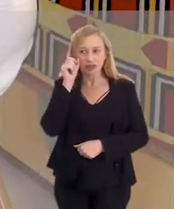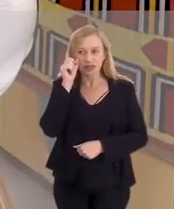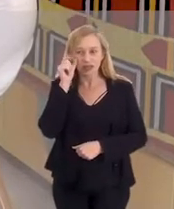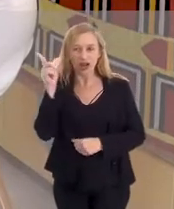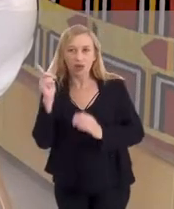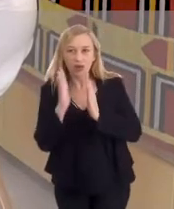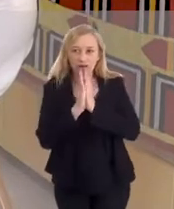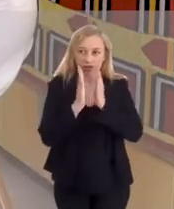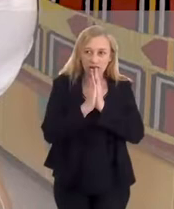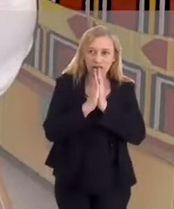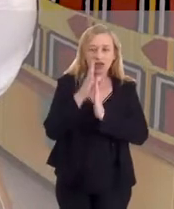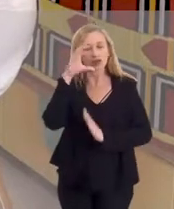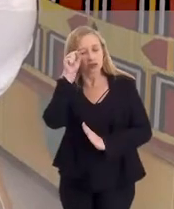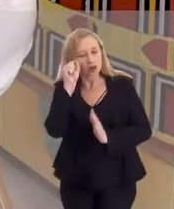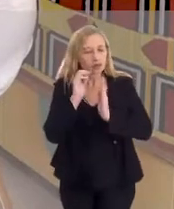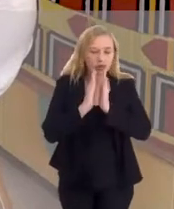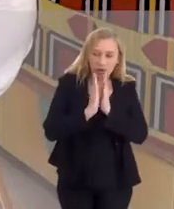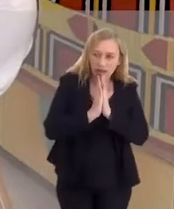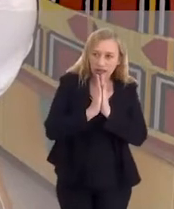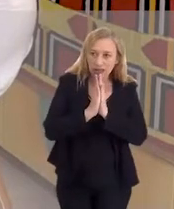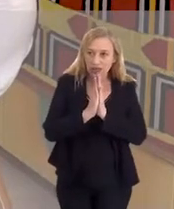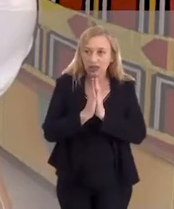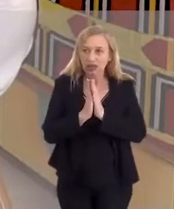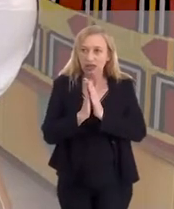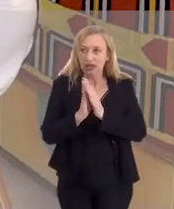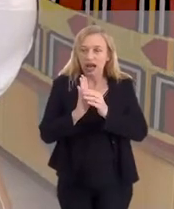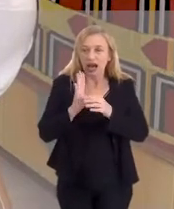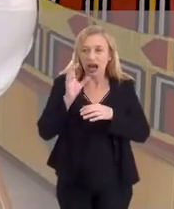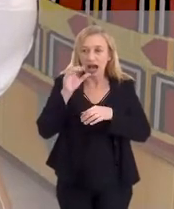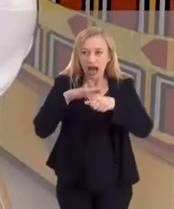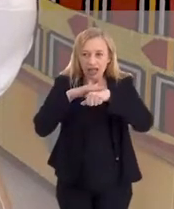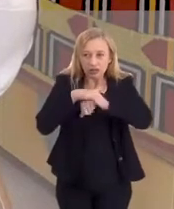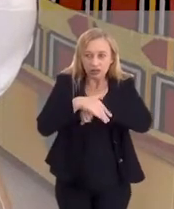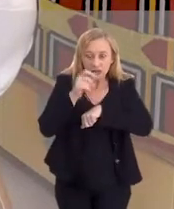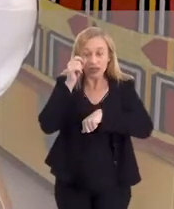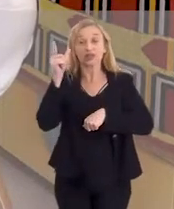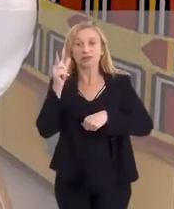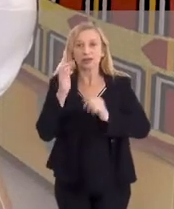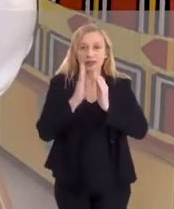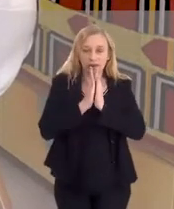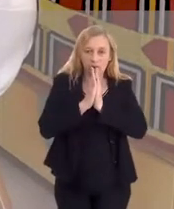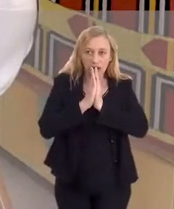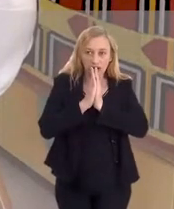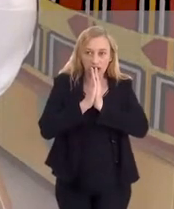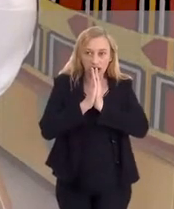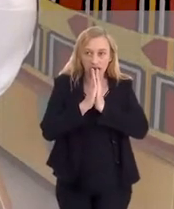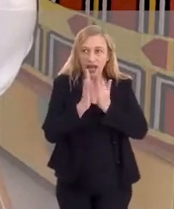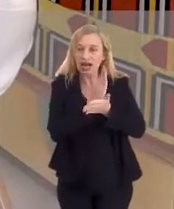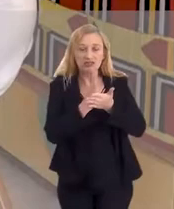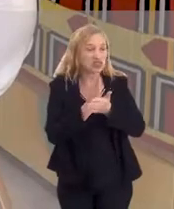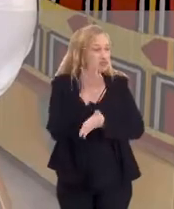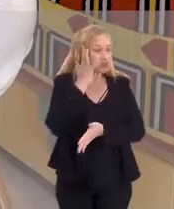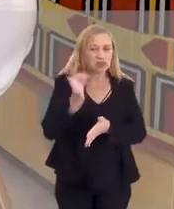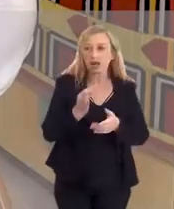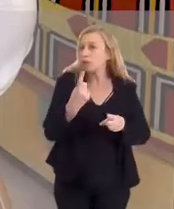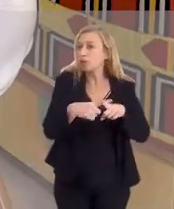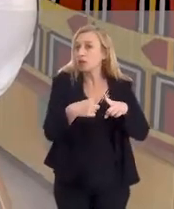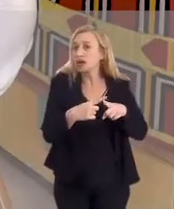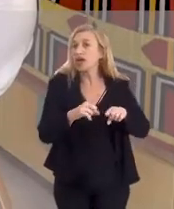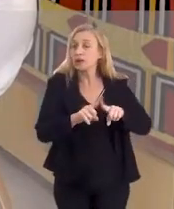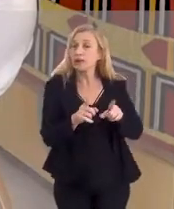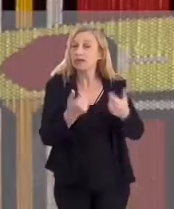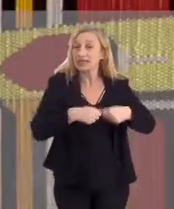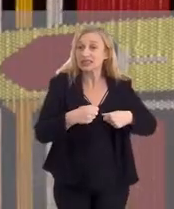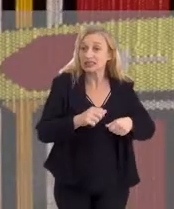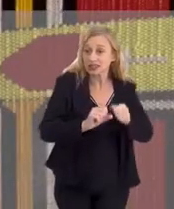Você amanhece rezando, você às vezes dorme rezando, no meio da noite você acorda para você ter que rezar. Às vezes você não sabe nem por